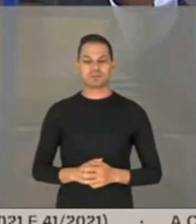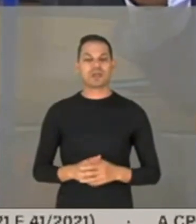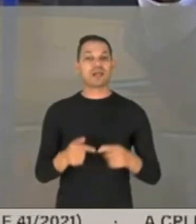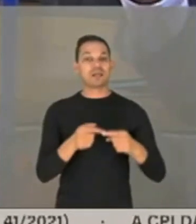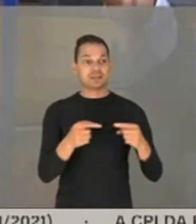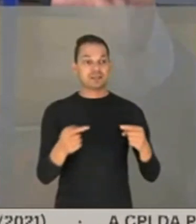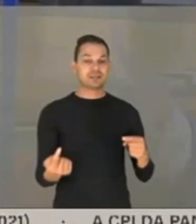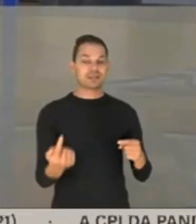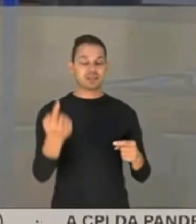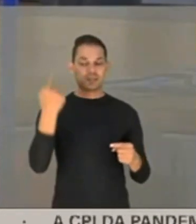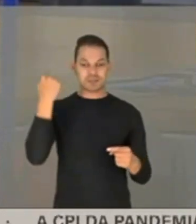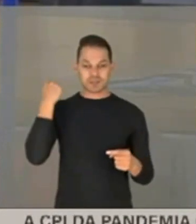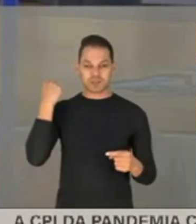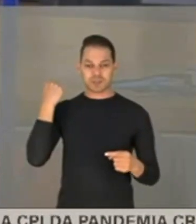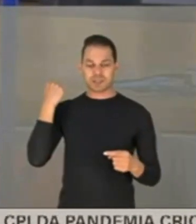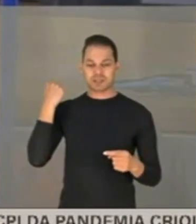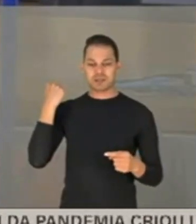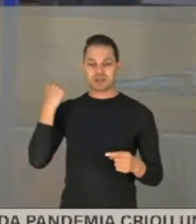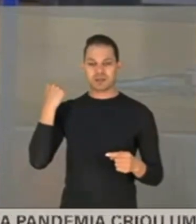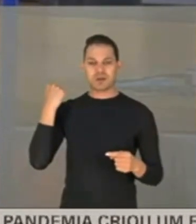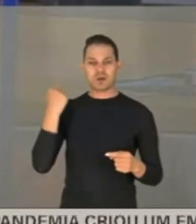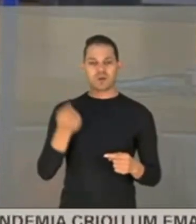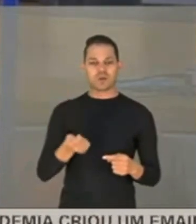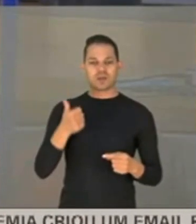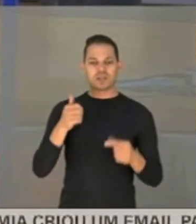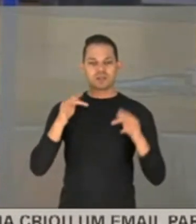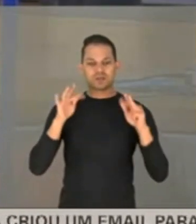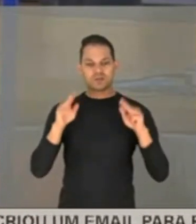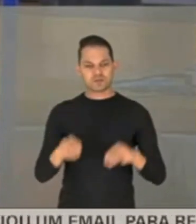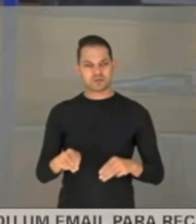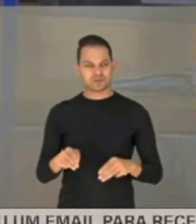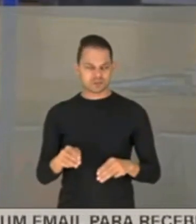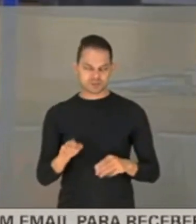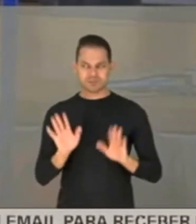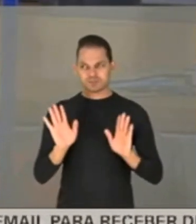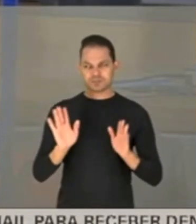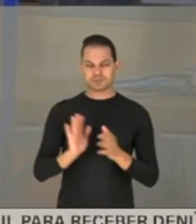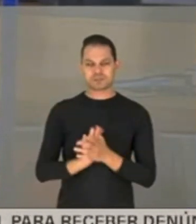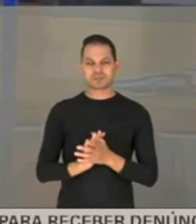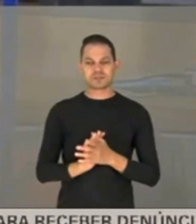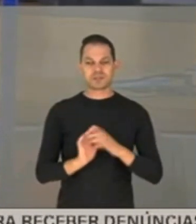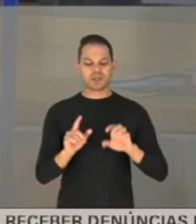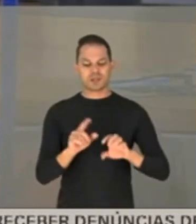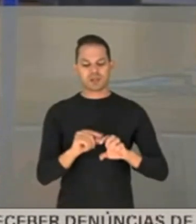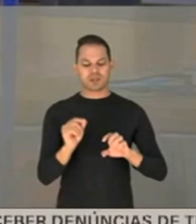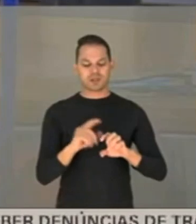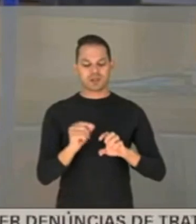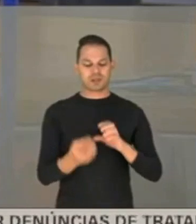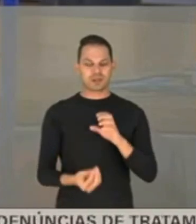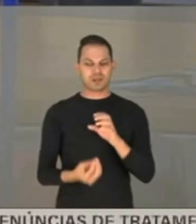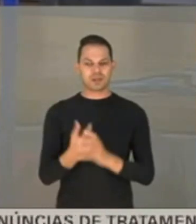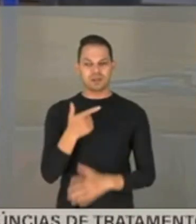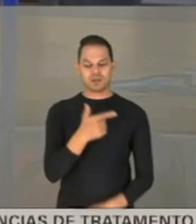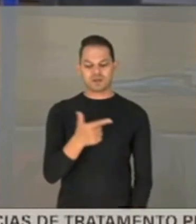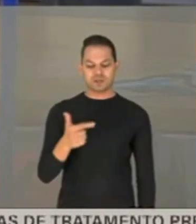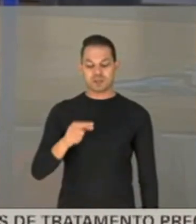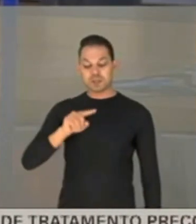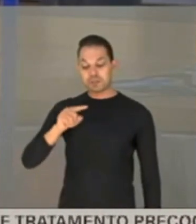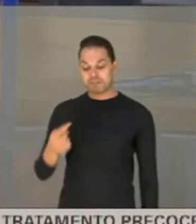semana passada, me encaminhando para o final, o senador Randolfo Rodrigues, um empreendedor que gera 22 mil